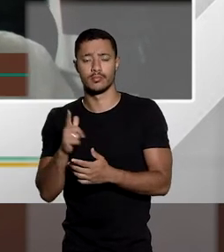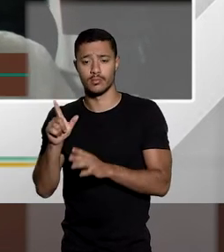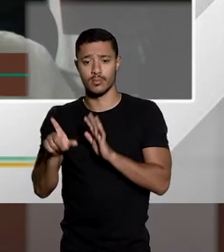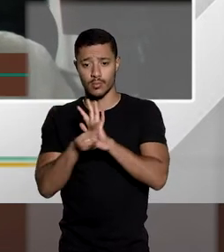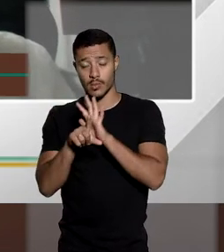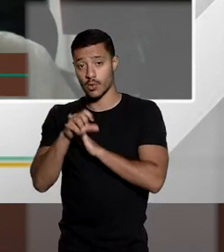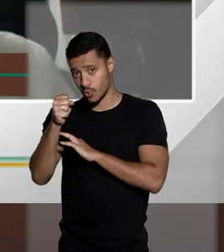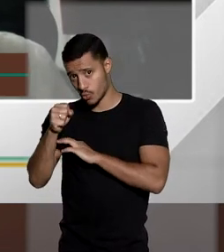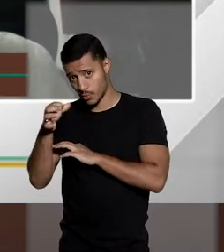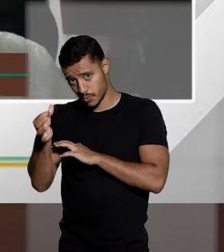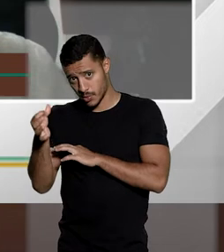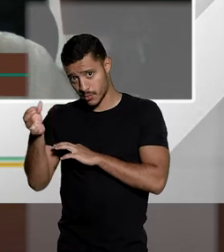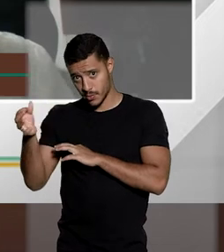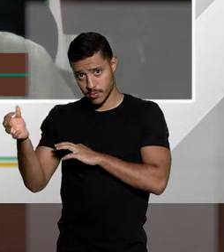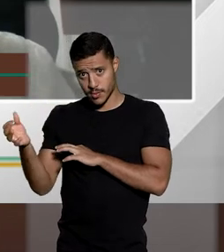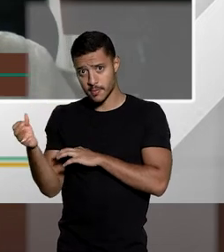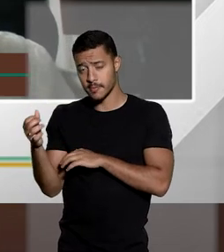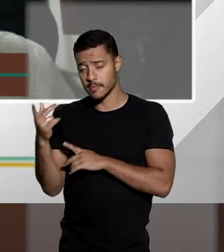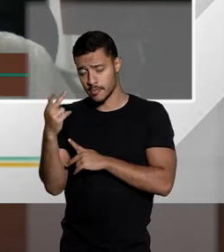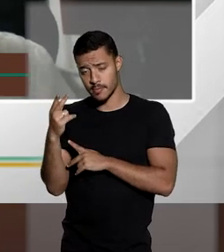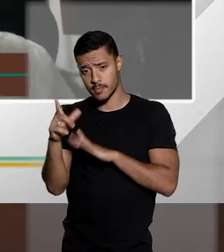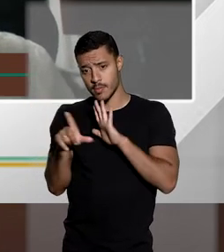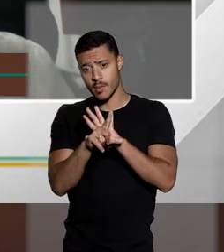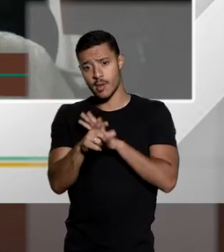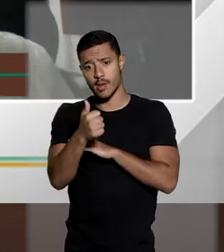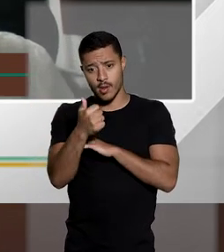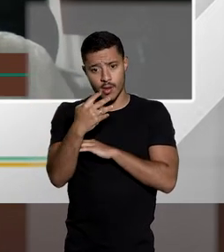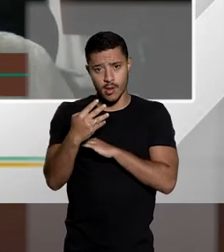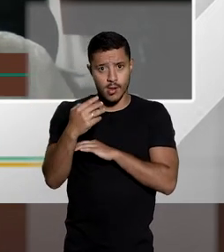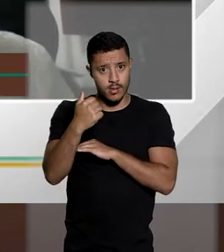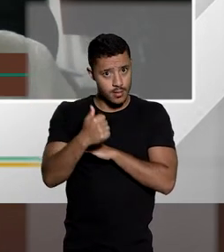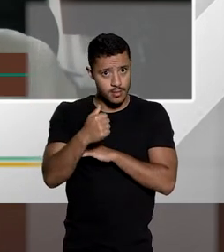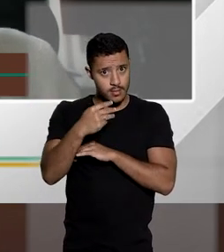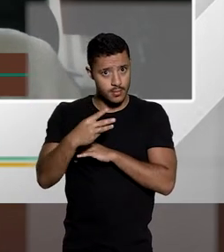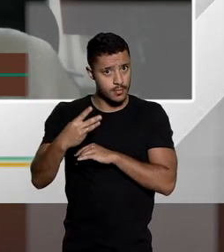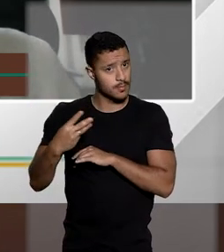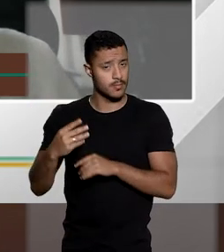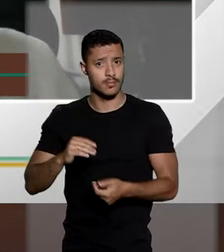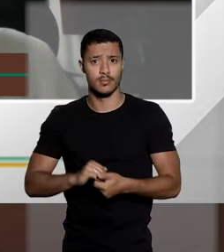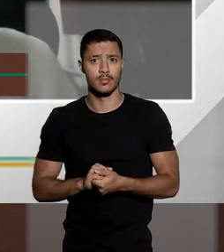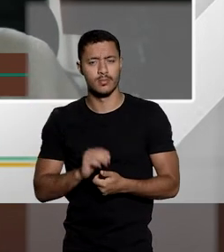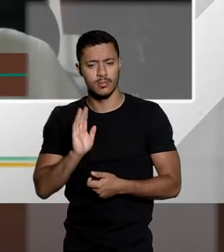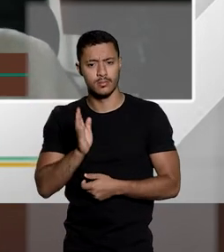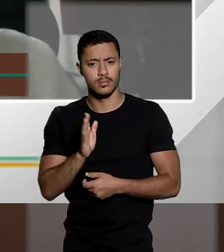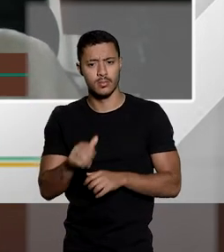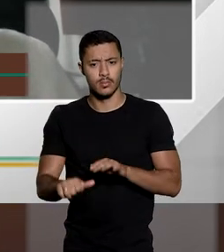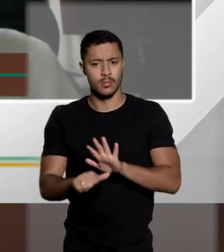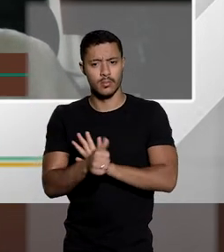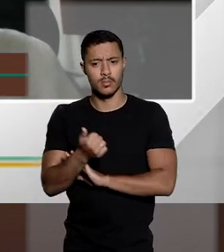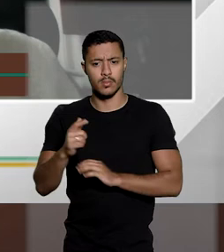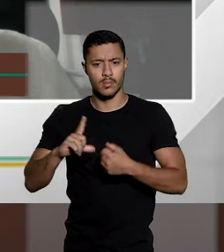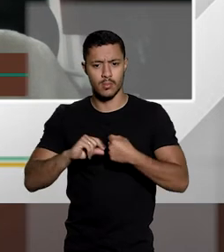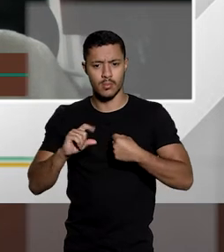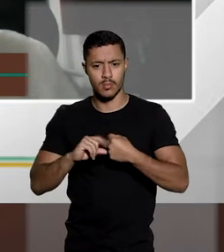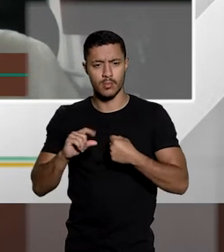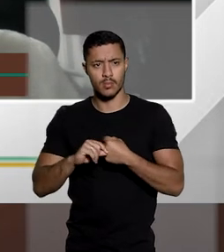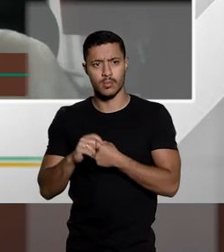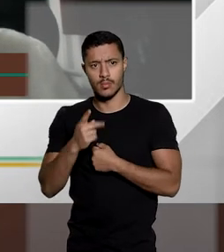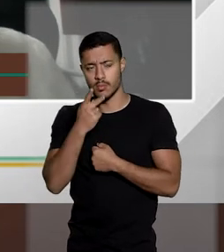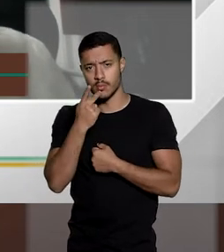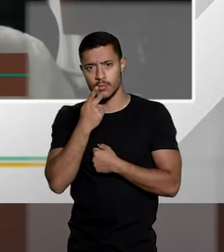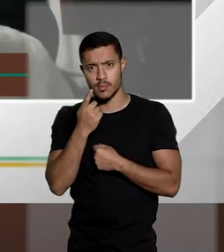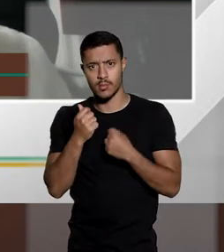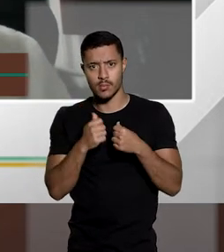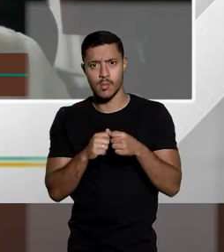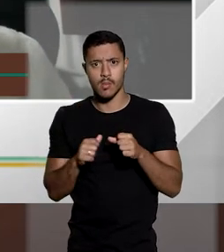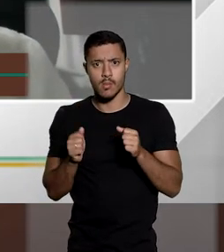Lei 8666 como a Lei 14.133, elas já no primeiro artigo dizem que estão